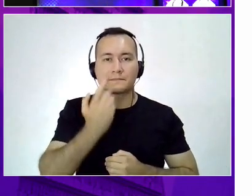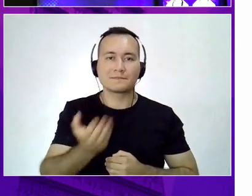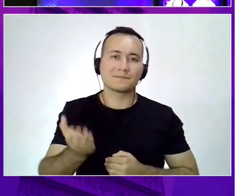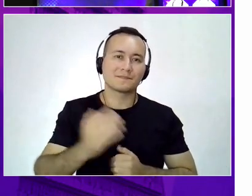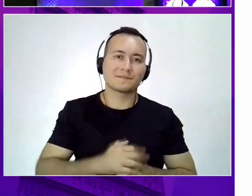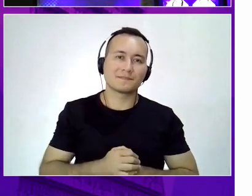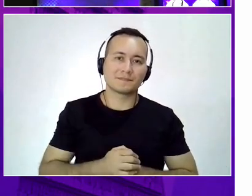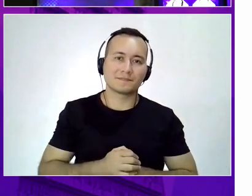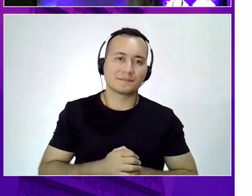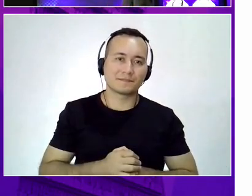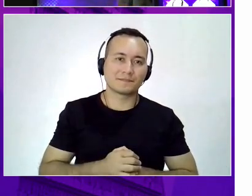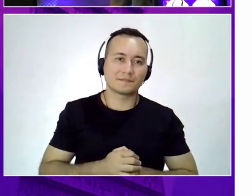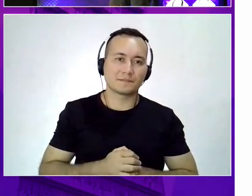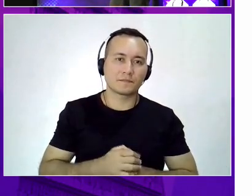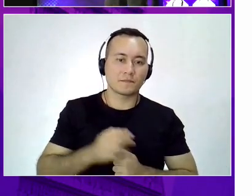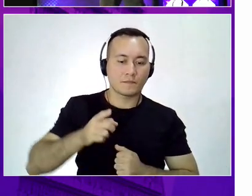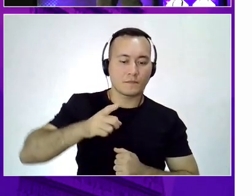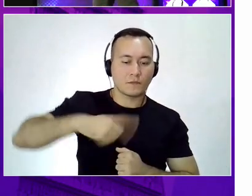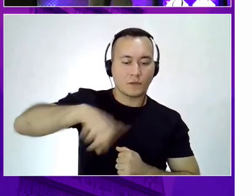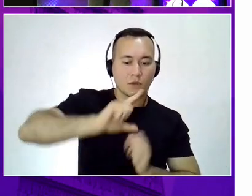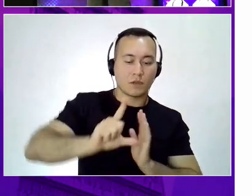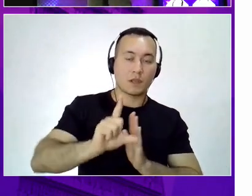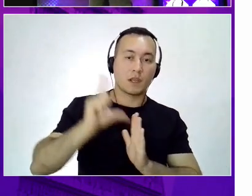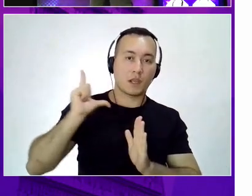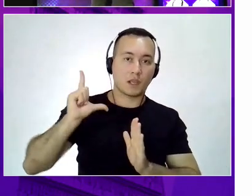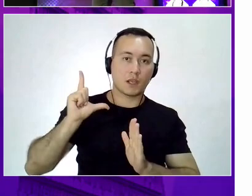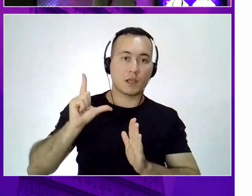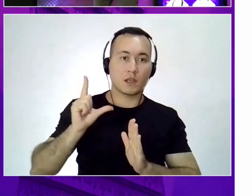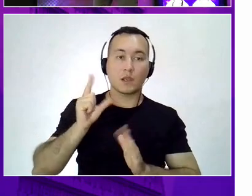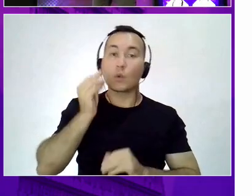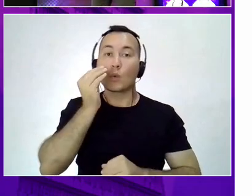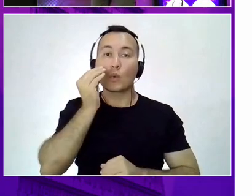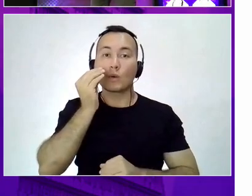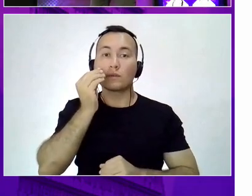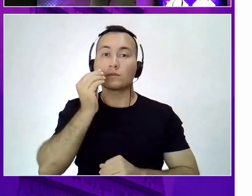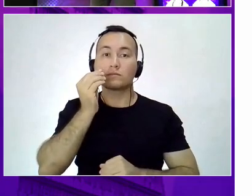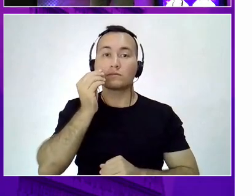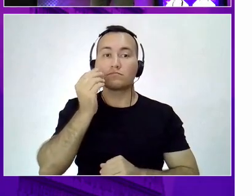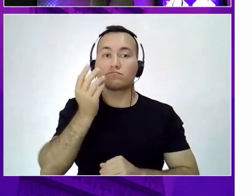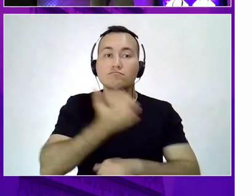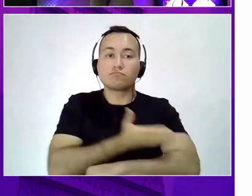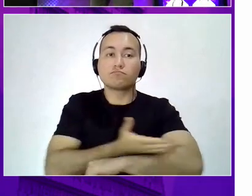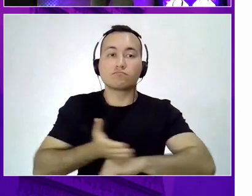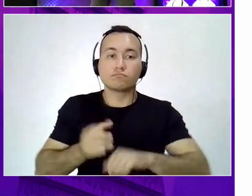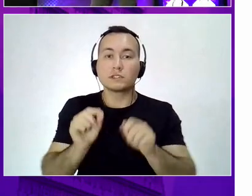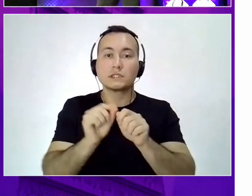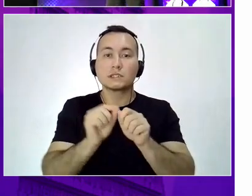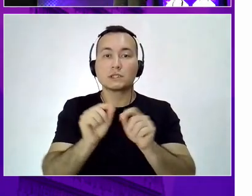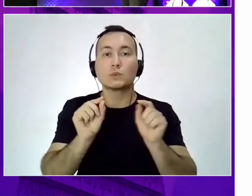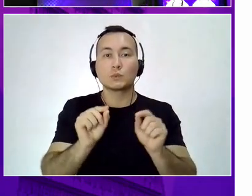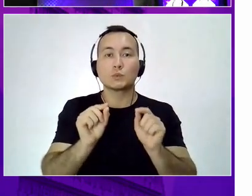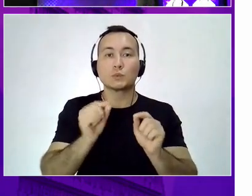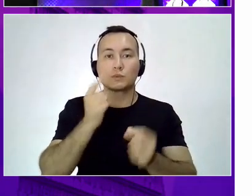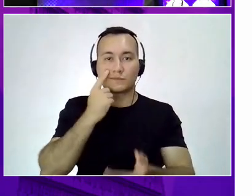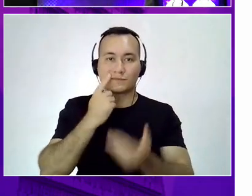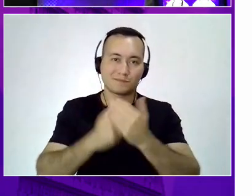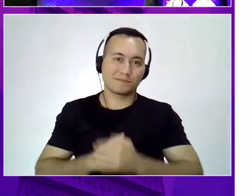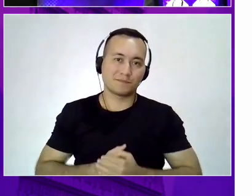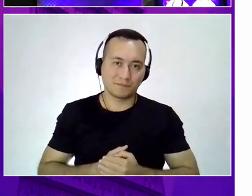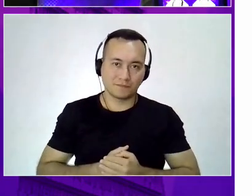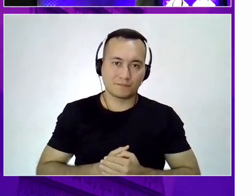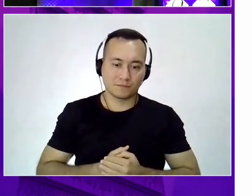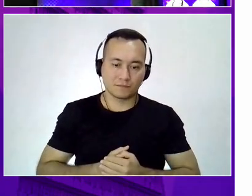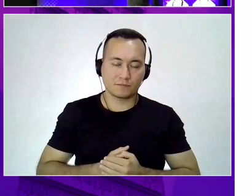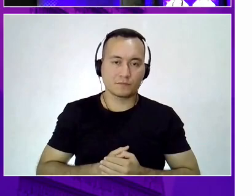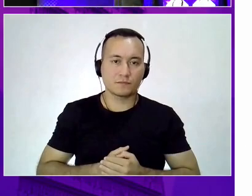a gente fazia implementação, buildava, testava, tudo na nossa máquina ali, né? Gerava um executável, mandava esse executável para algum lugar, então a gente tinha instalação